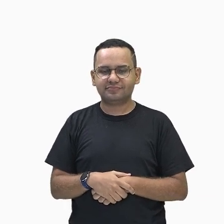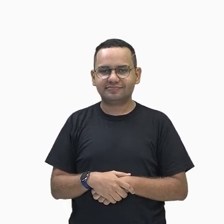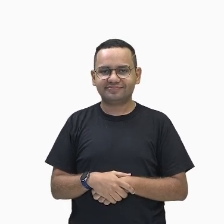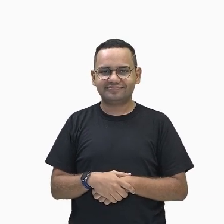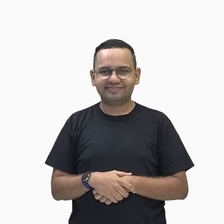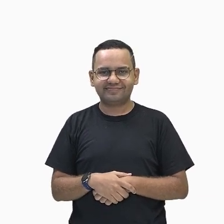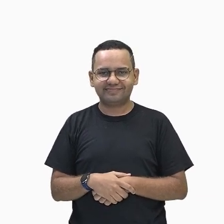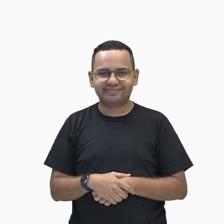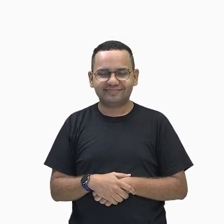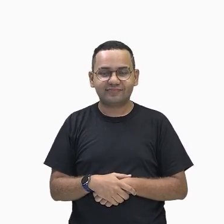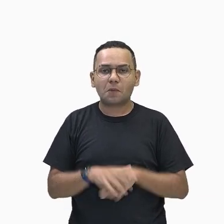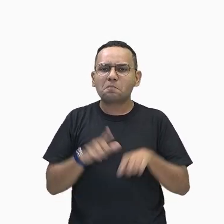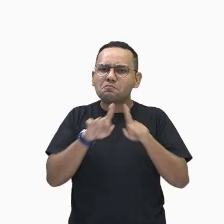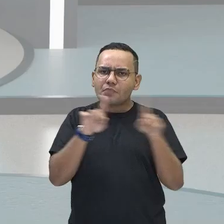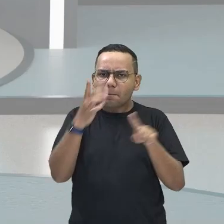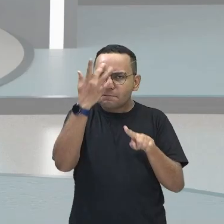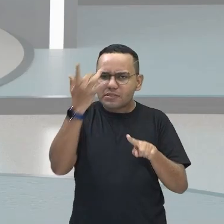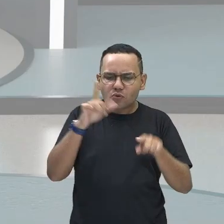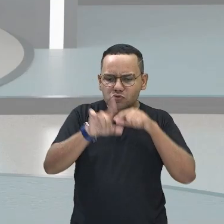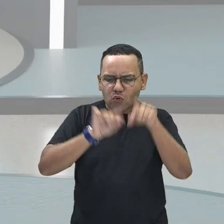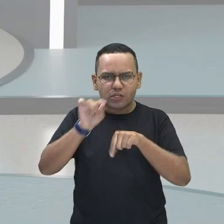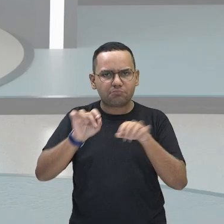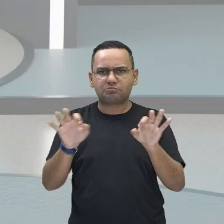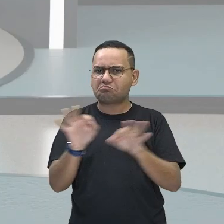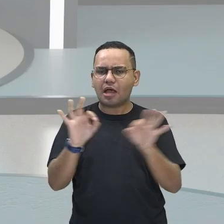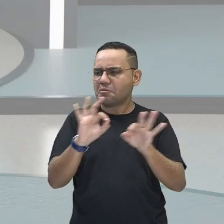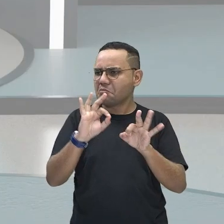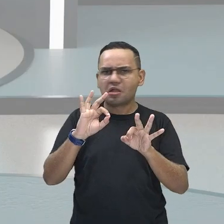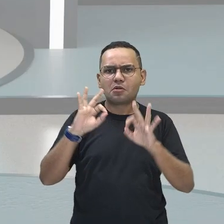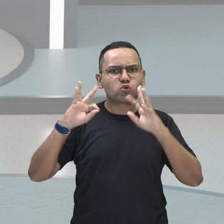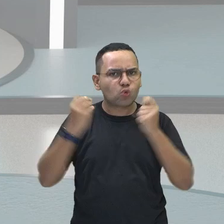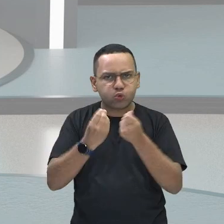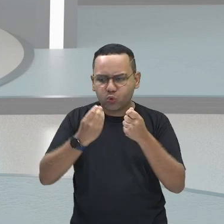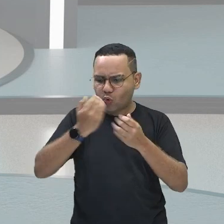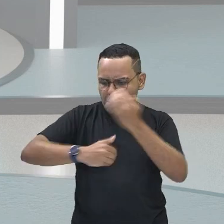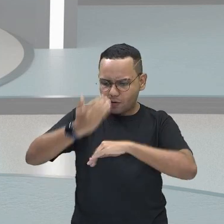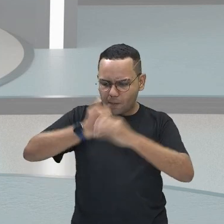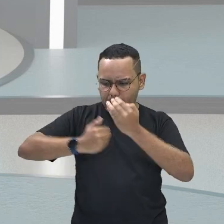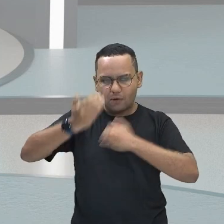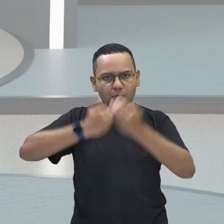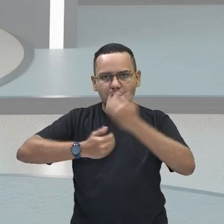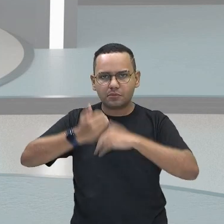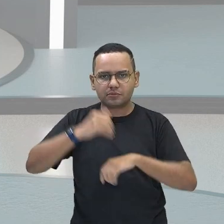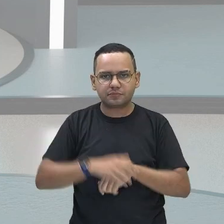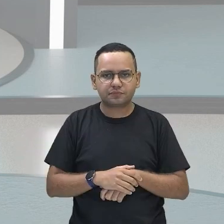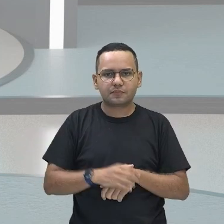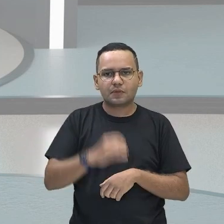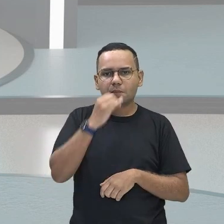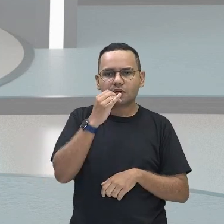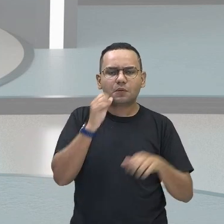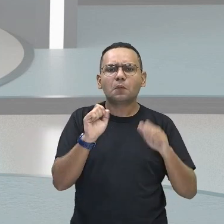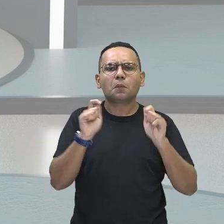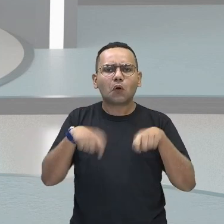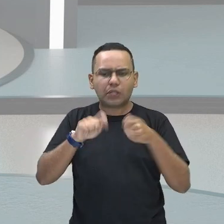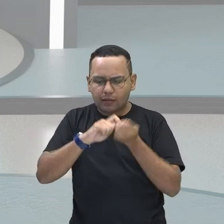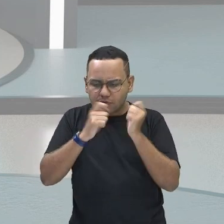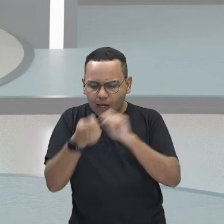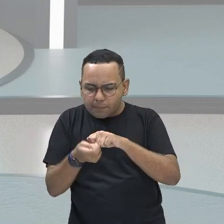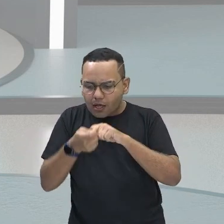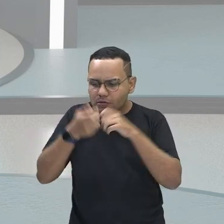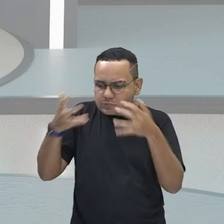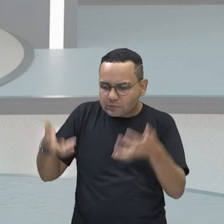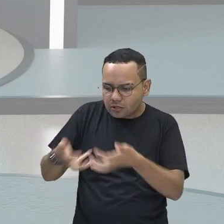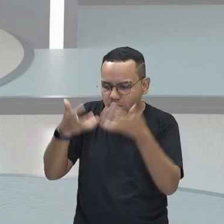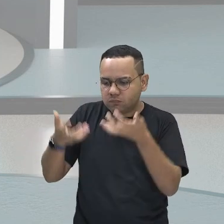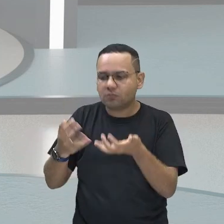de um tudo talvez a única seletividade que ele apresente é pro que é saudável né para saladas para frutas ele vai comer de